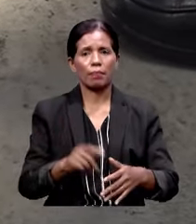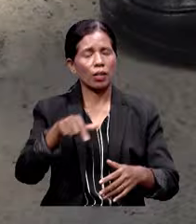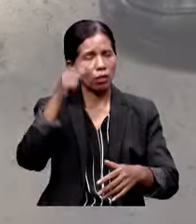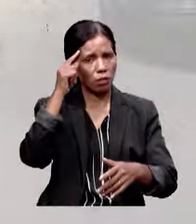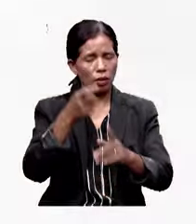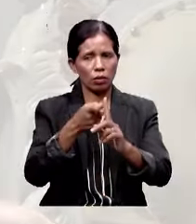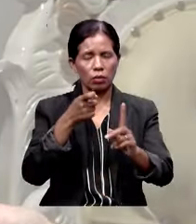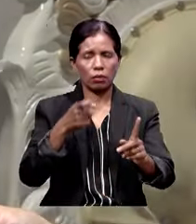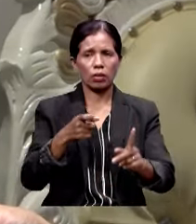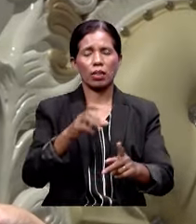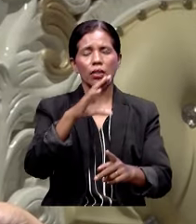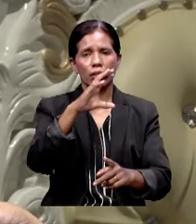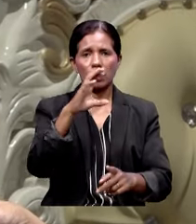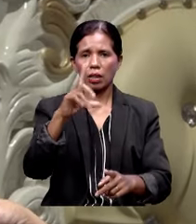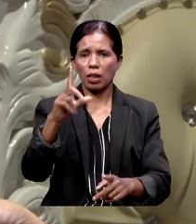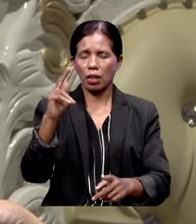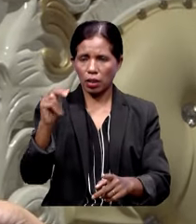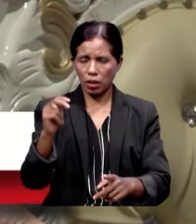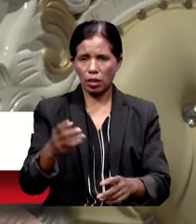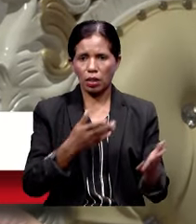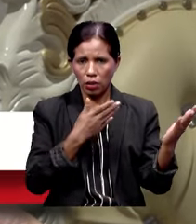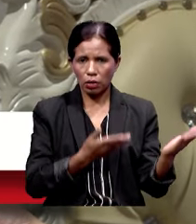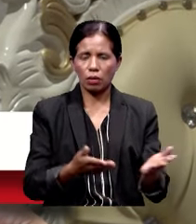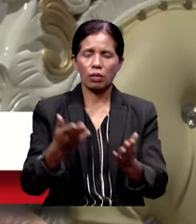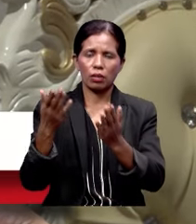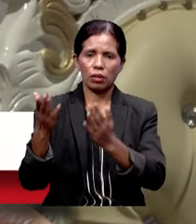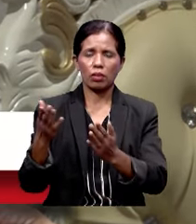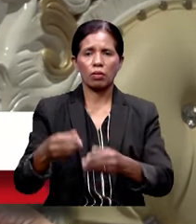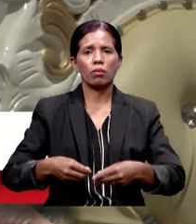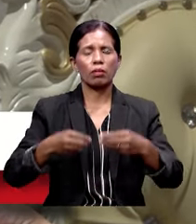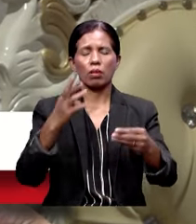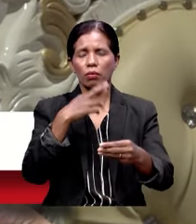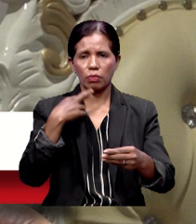Centro Logístico Nacional, também ela FOS importação.